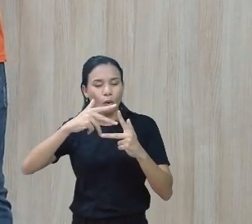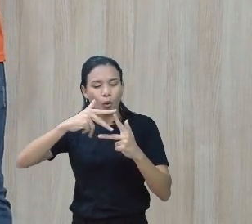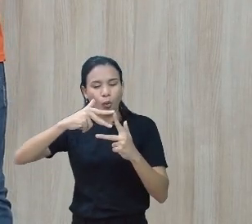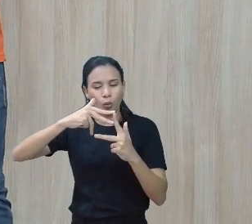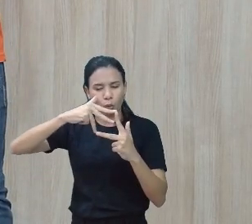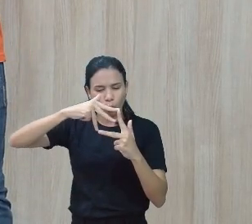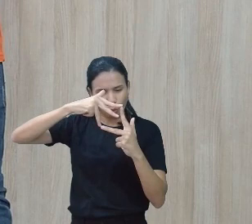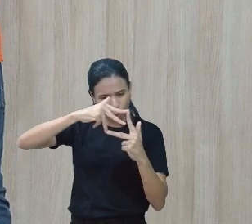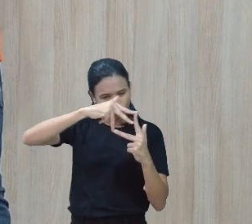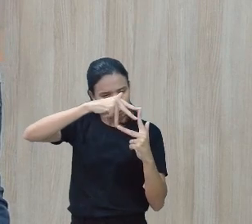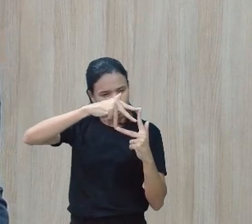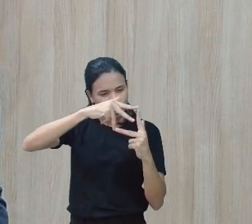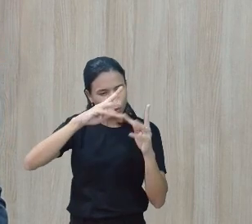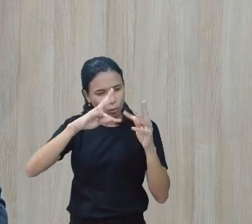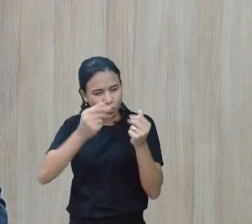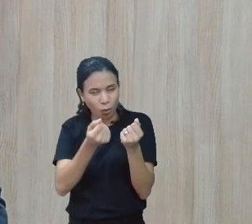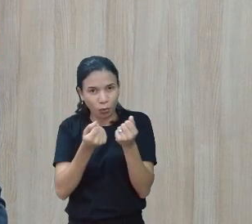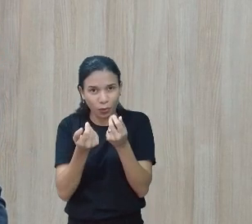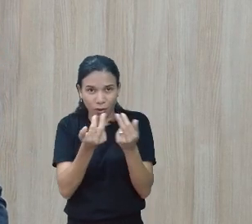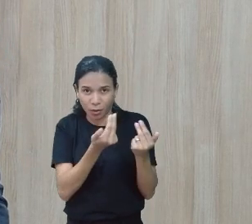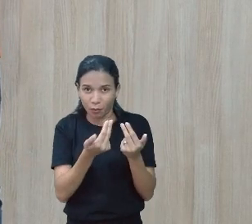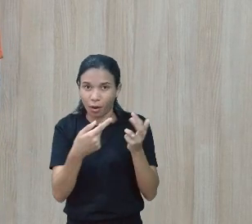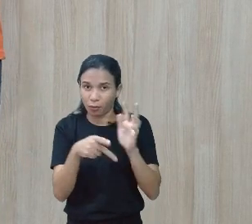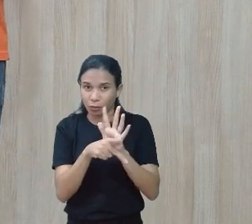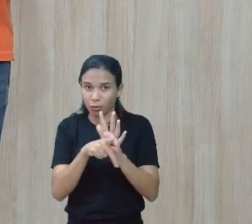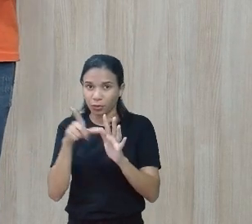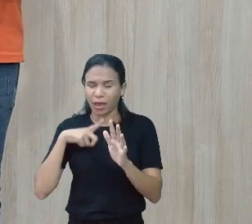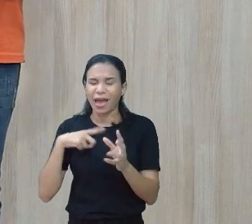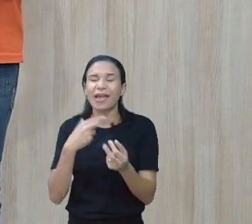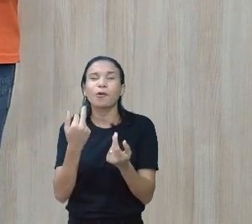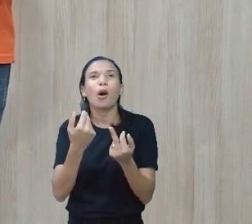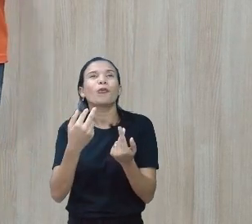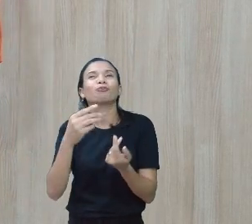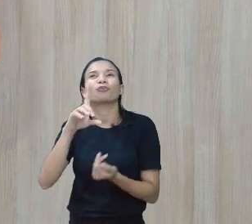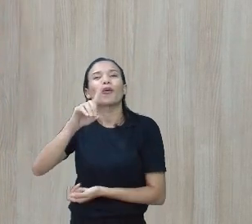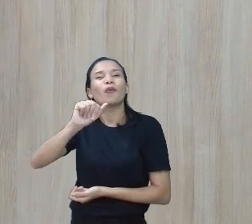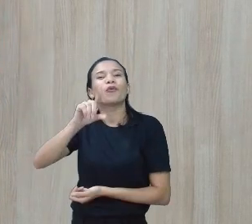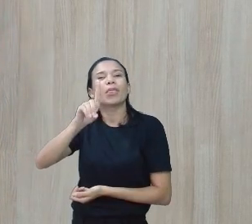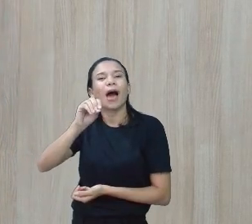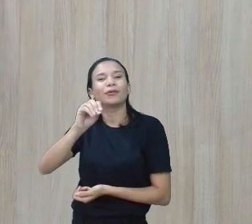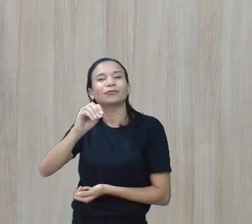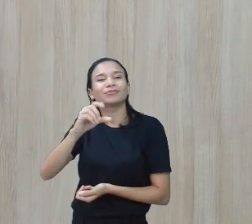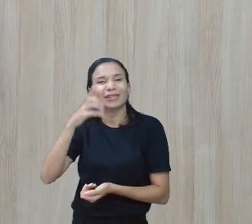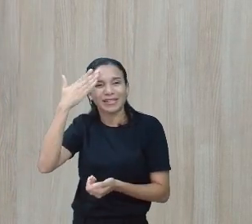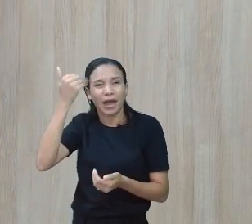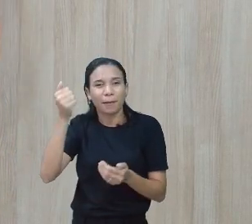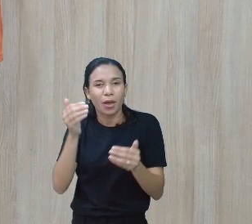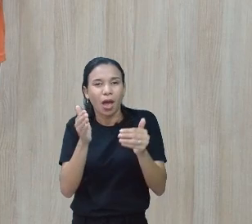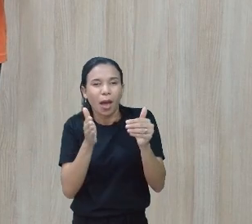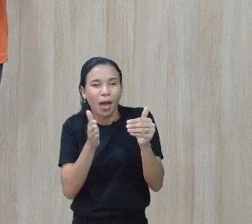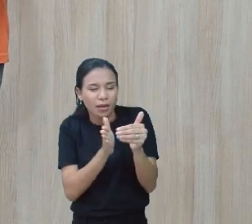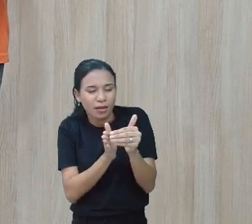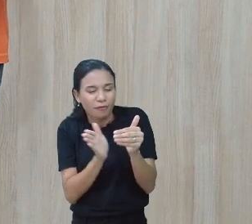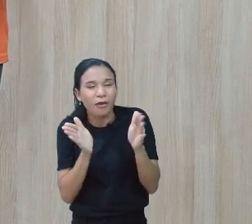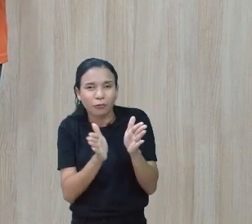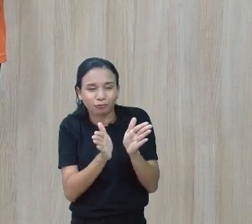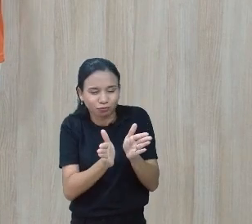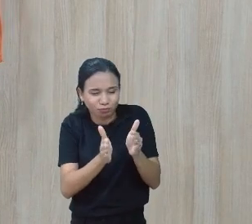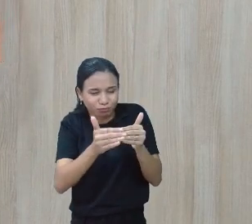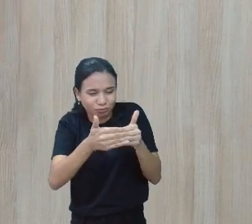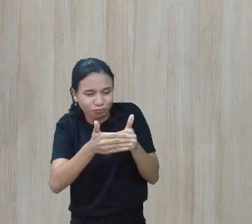todas as faces iguais, ok? É um dado, não tem aquele dado que vem no jogo, que a gente, de 6 faces, normalmente a